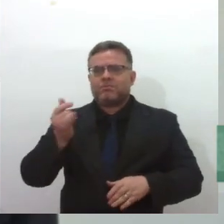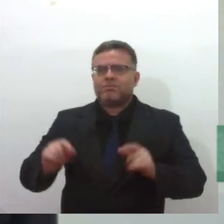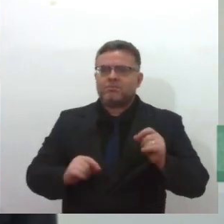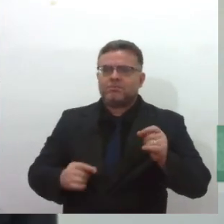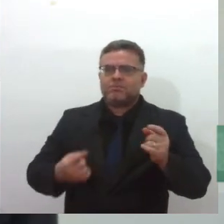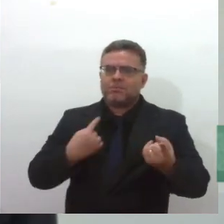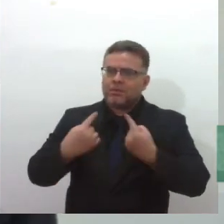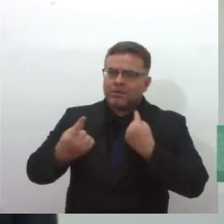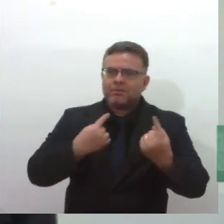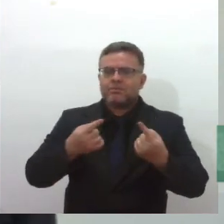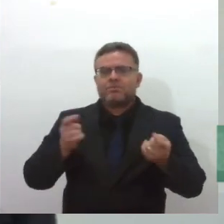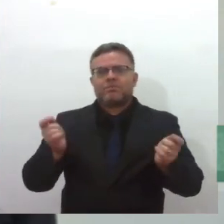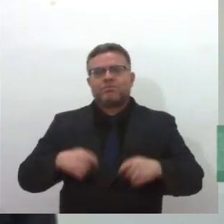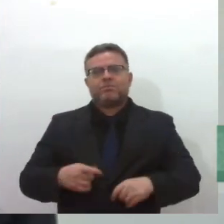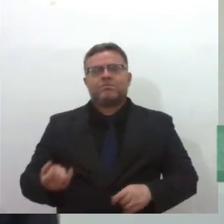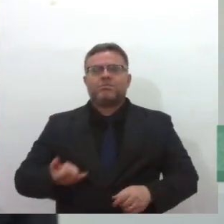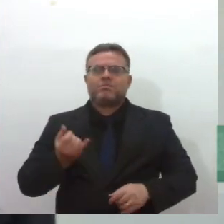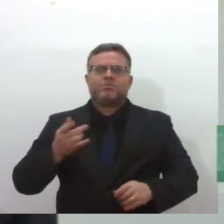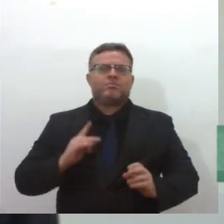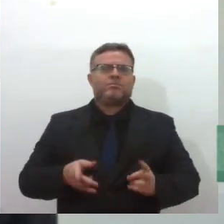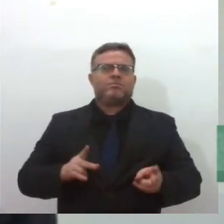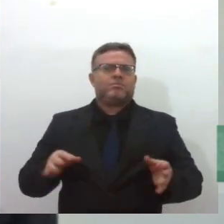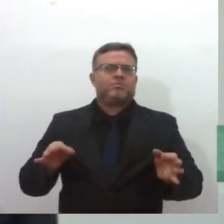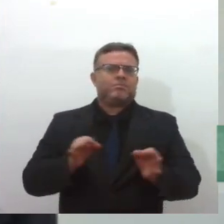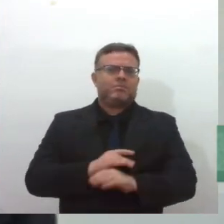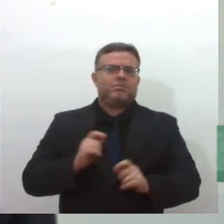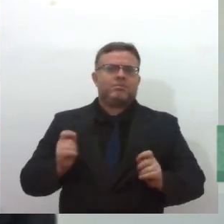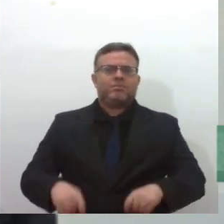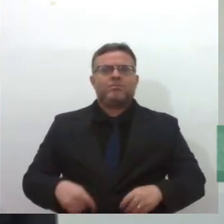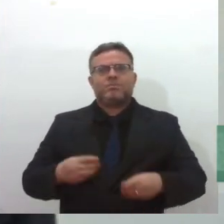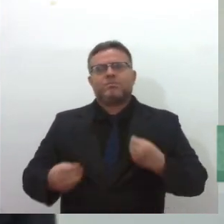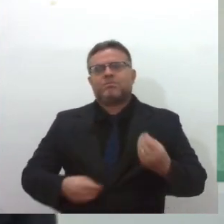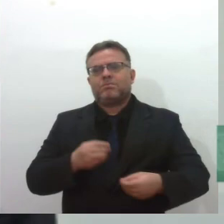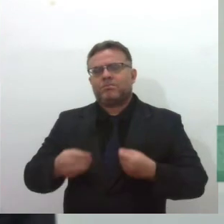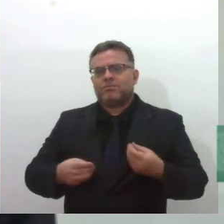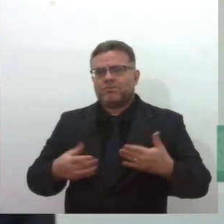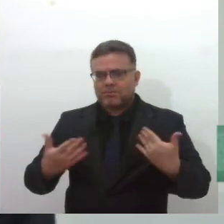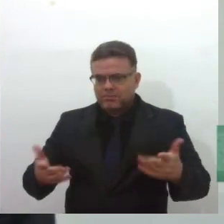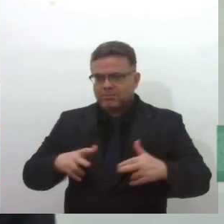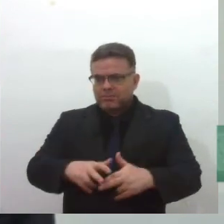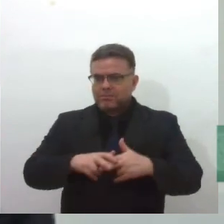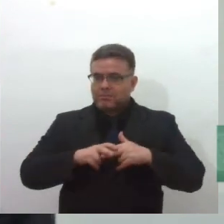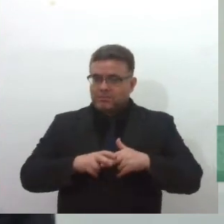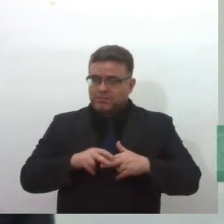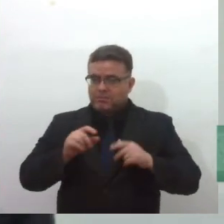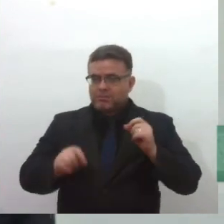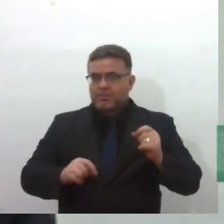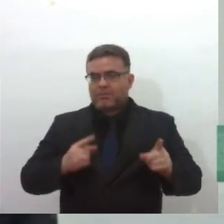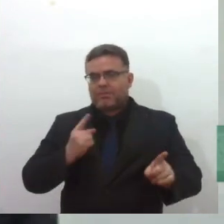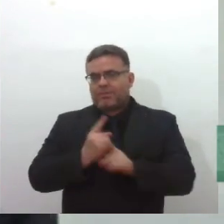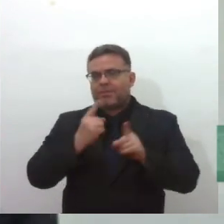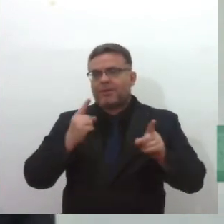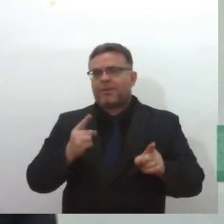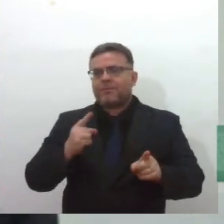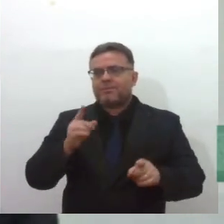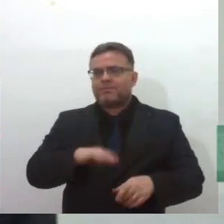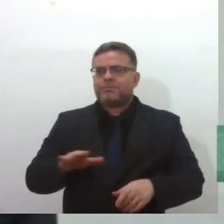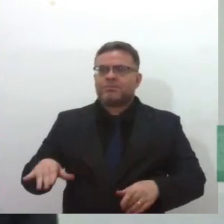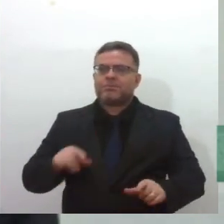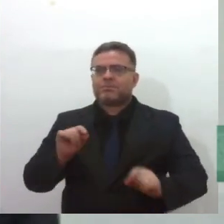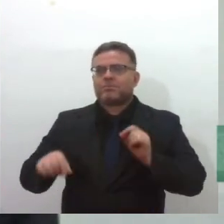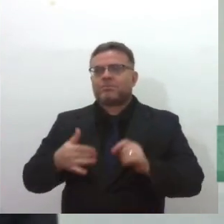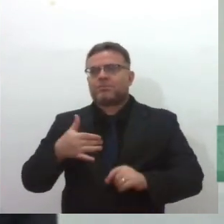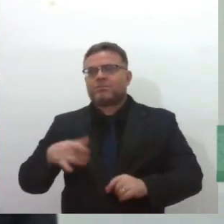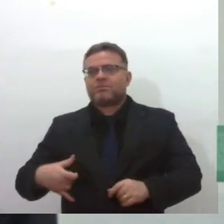diálogo é fundamental para que você possa prevenir esses comportamentos. Nós temos casos aqui de crianças de 8, 9, 10 anos de